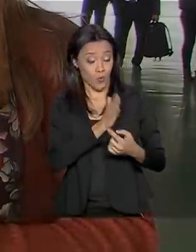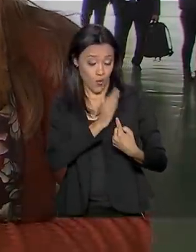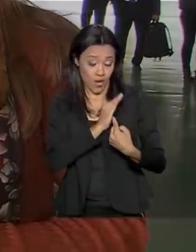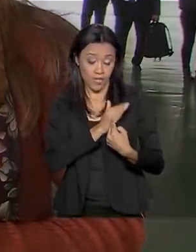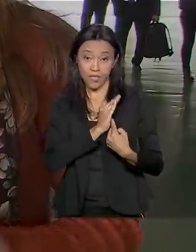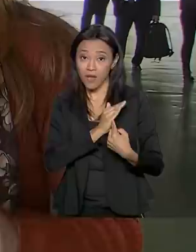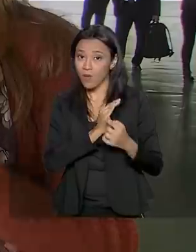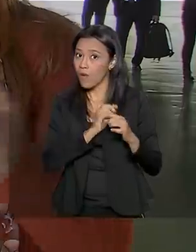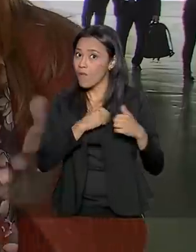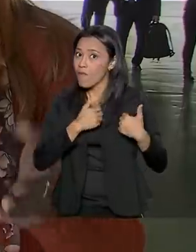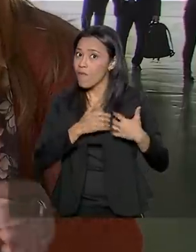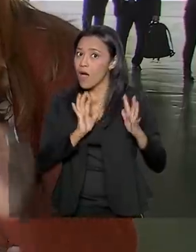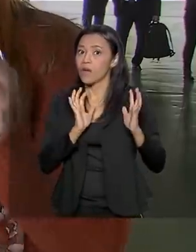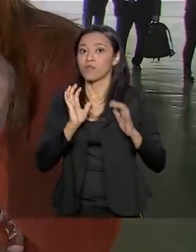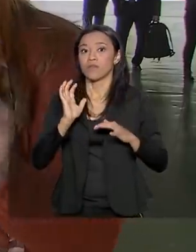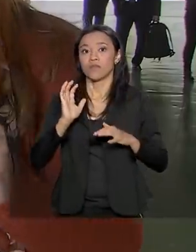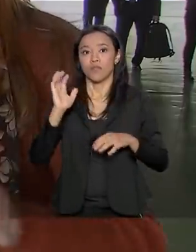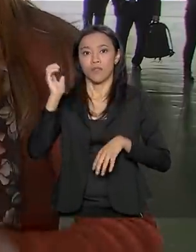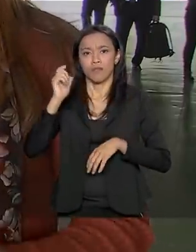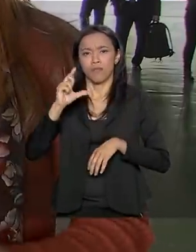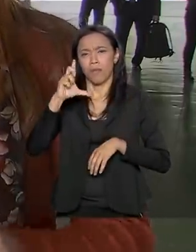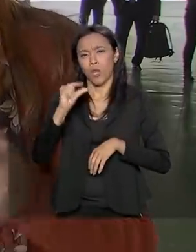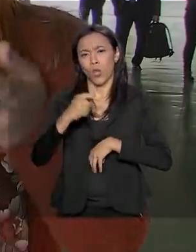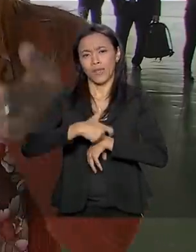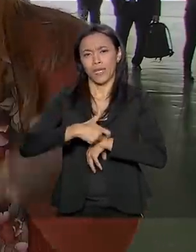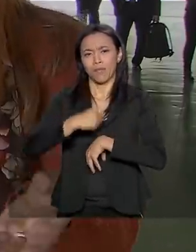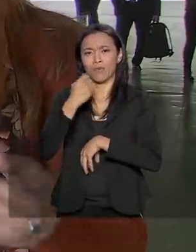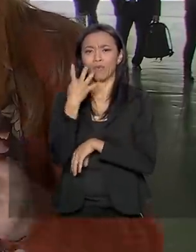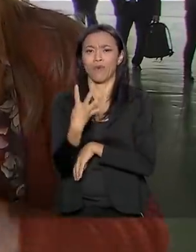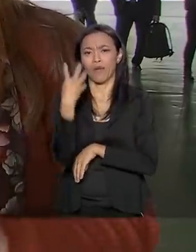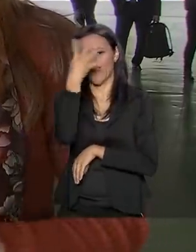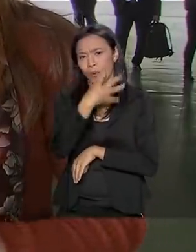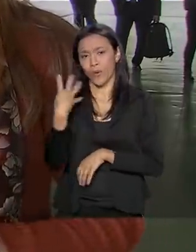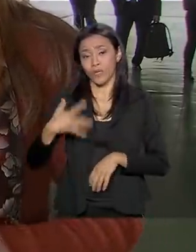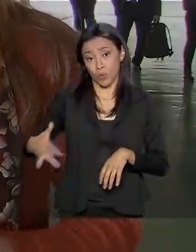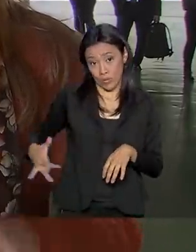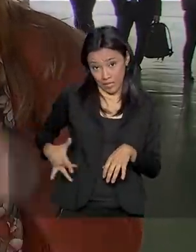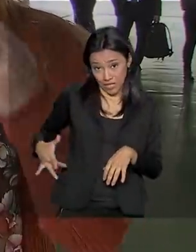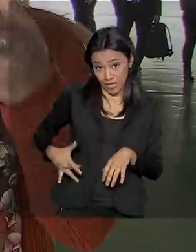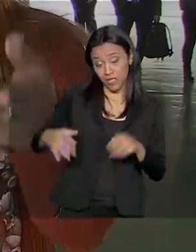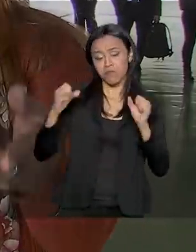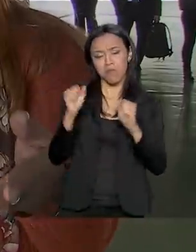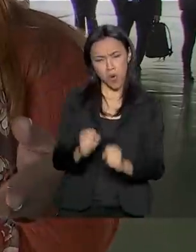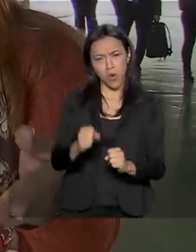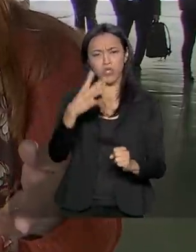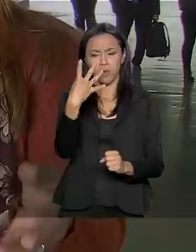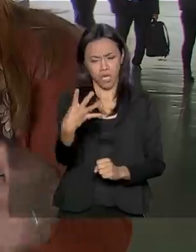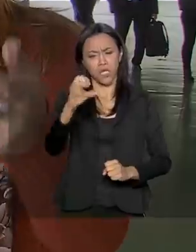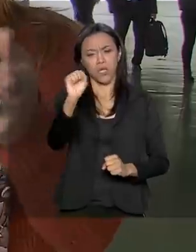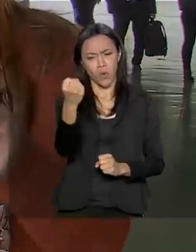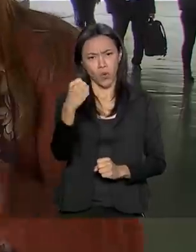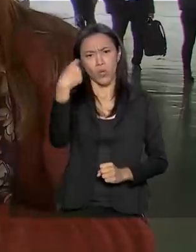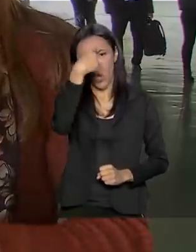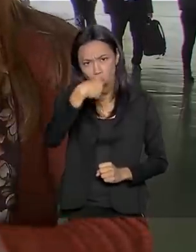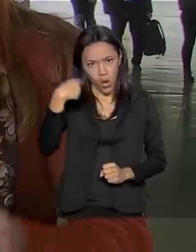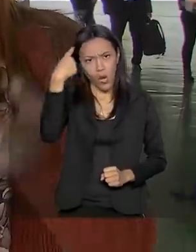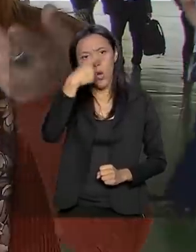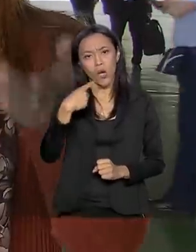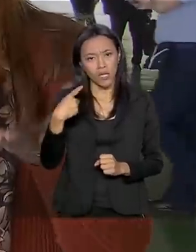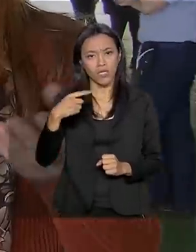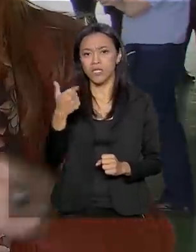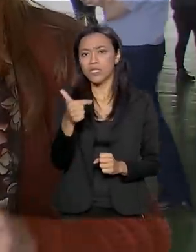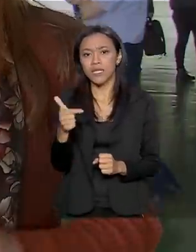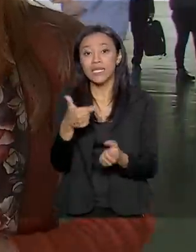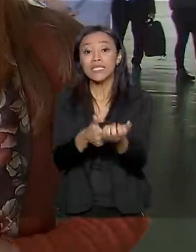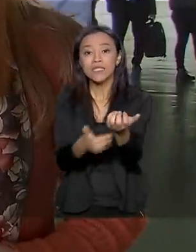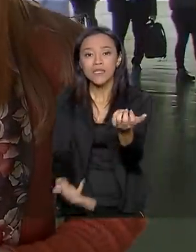é o órgão que tem um menor tempo quatro horas já os rins podem ficar até 48 horas sem ser irrigados por